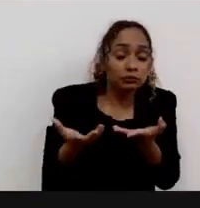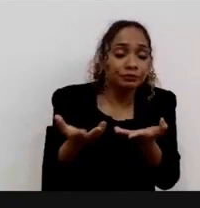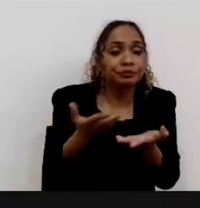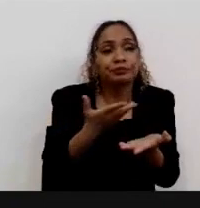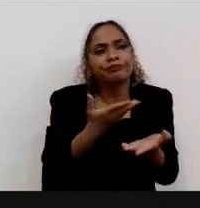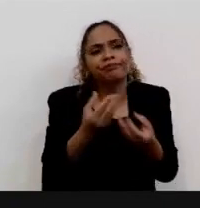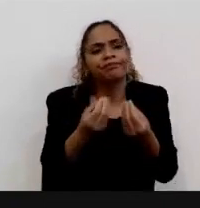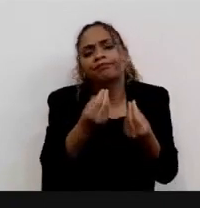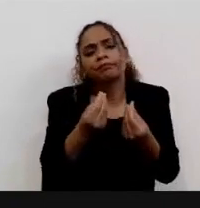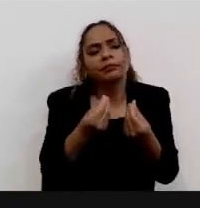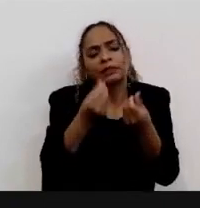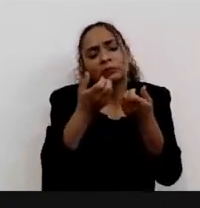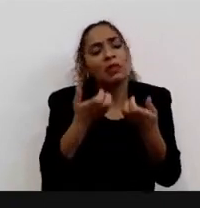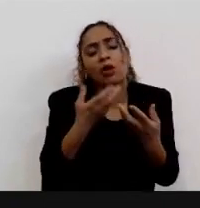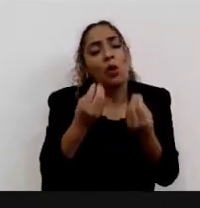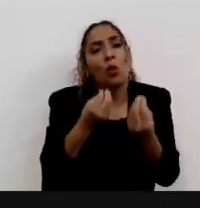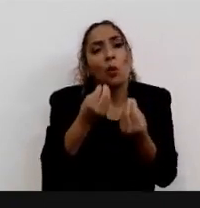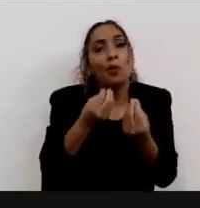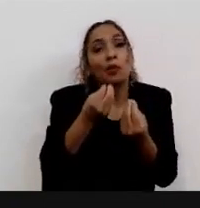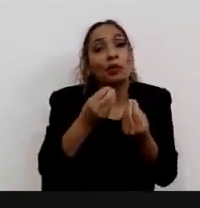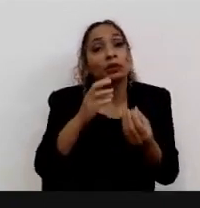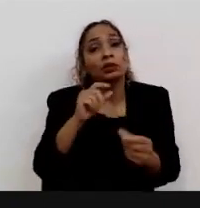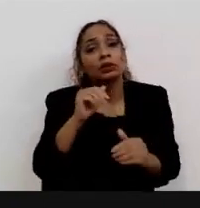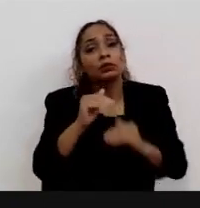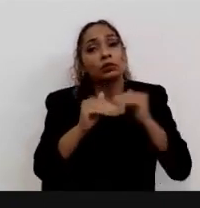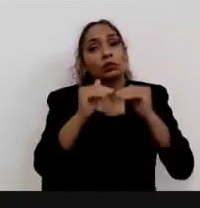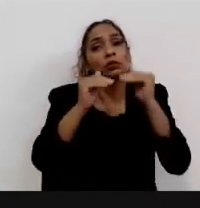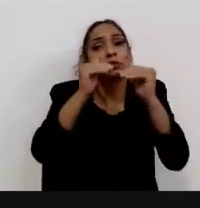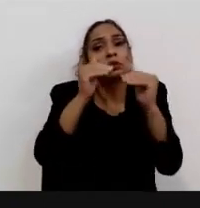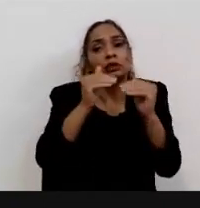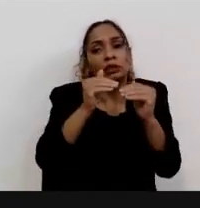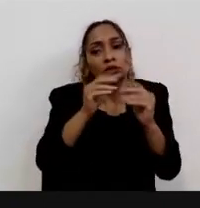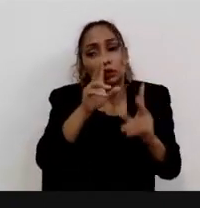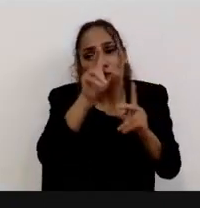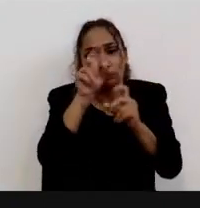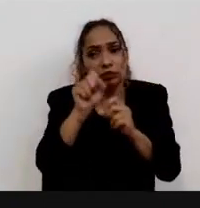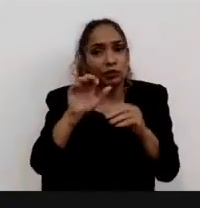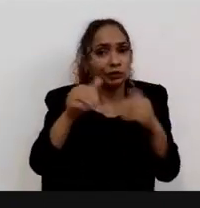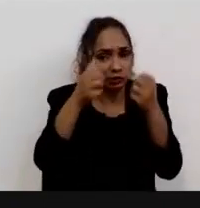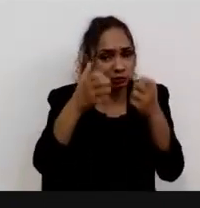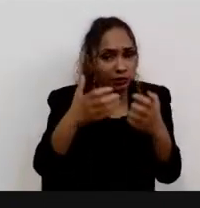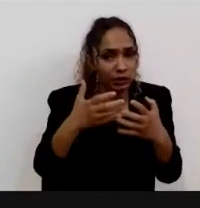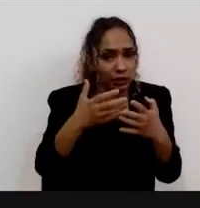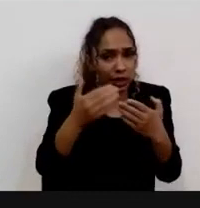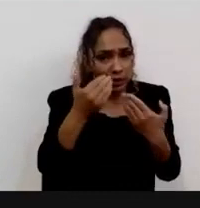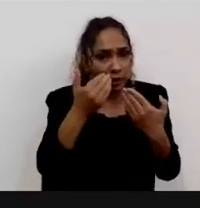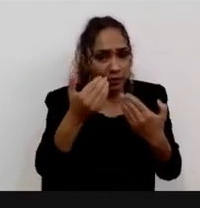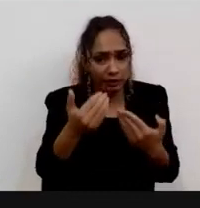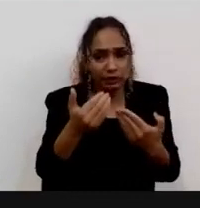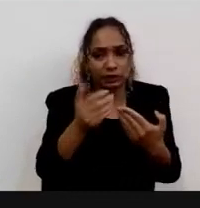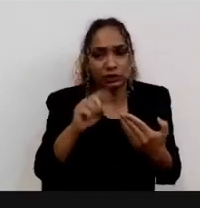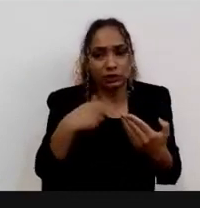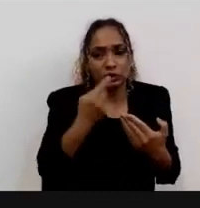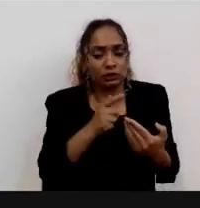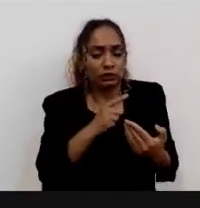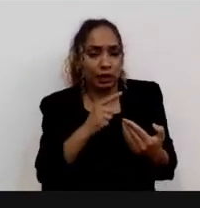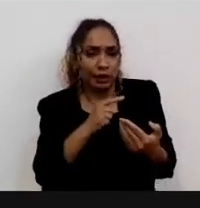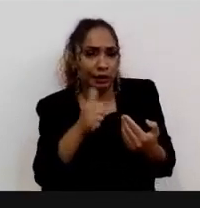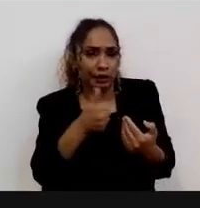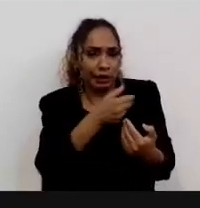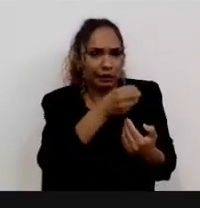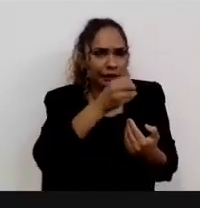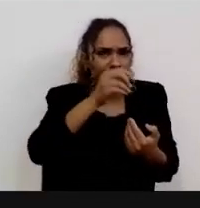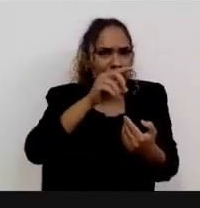Como é que se diz? O benefício da automação de processos é tremendo. Como eu disse aqui na apresentação, a gente tem um ganho em torno de